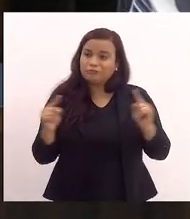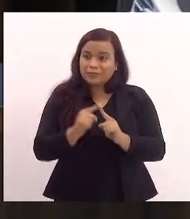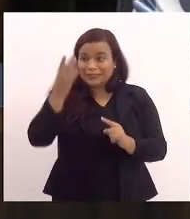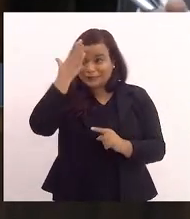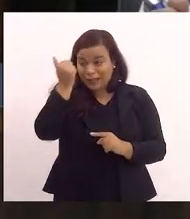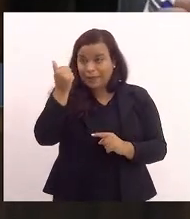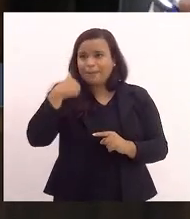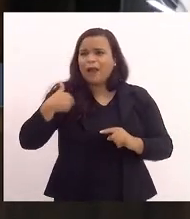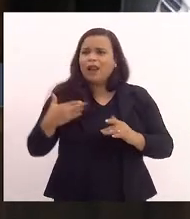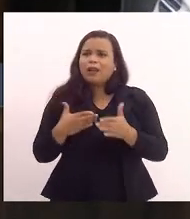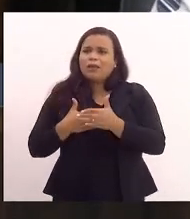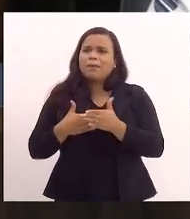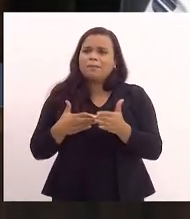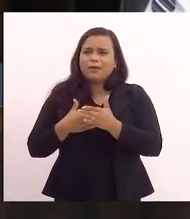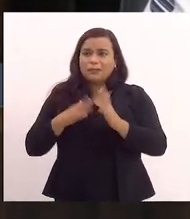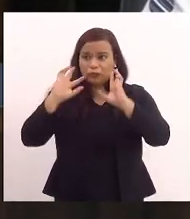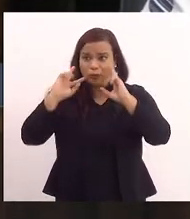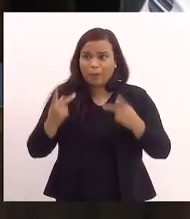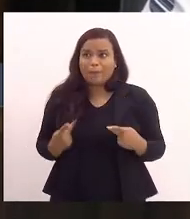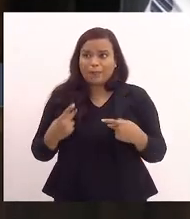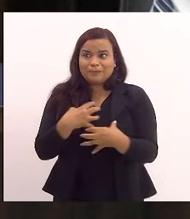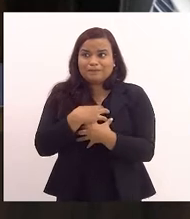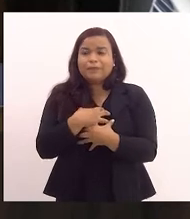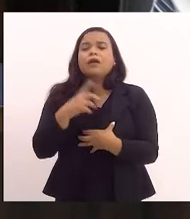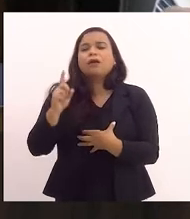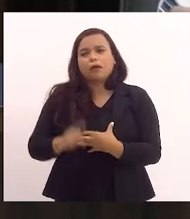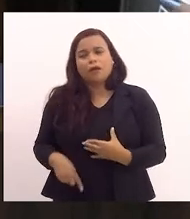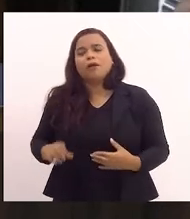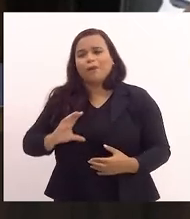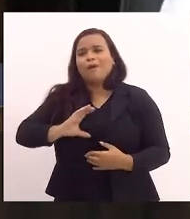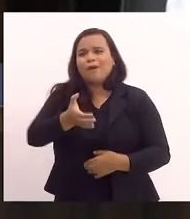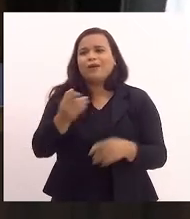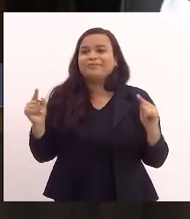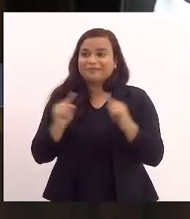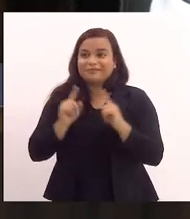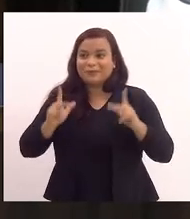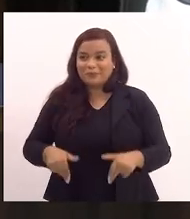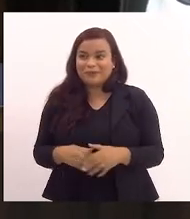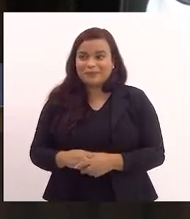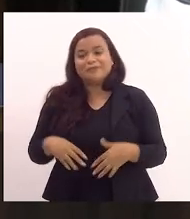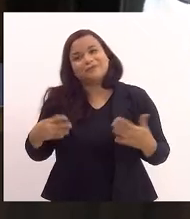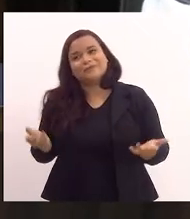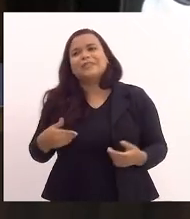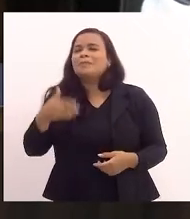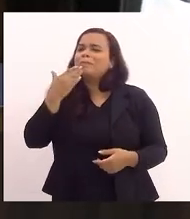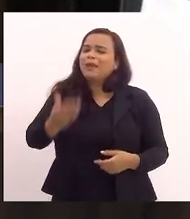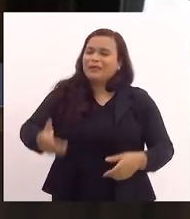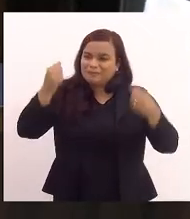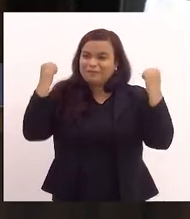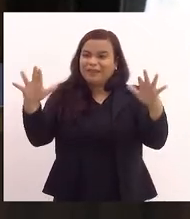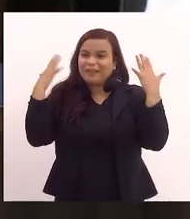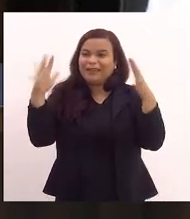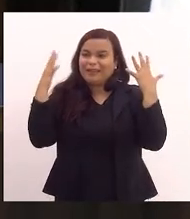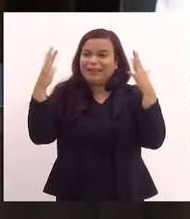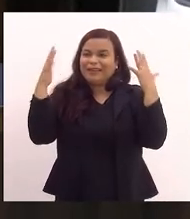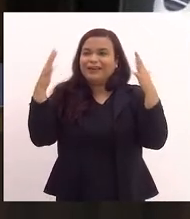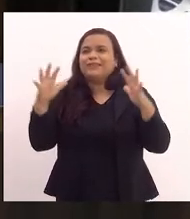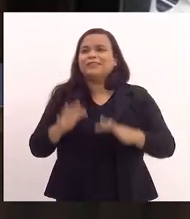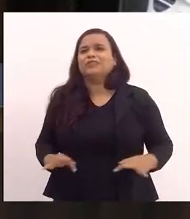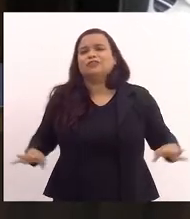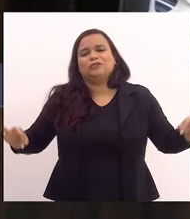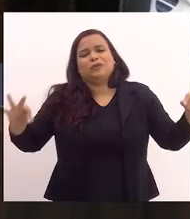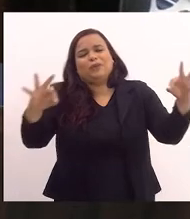limite da sua humanidade é um ato de coragem. Então, peço uma salva de palmas a todos